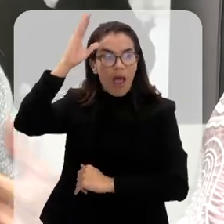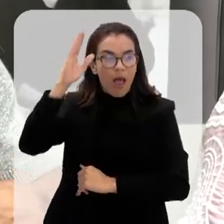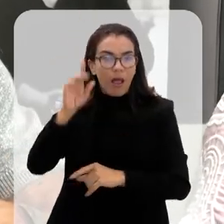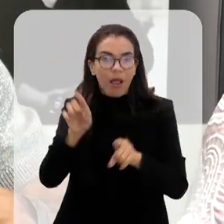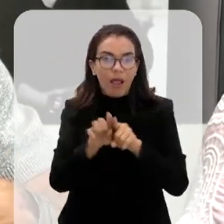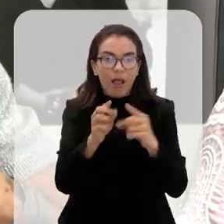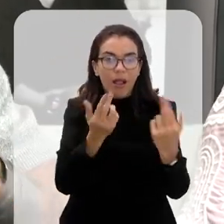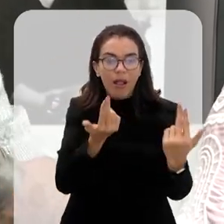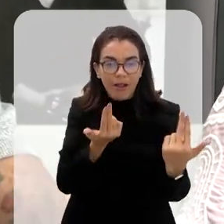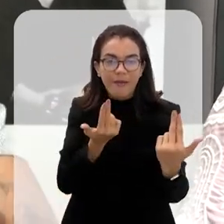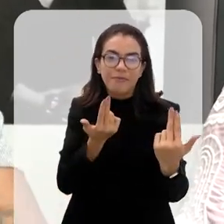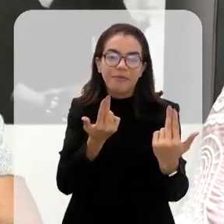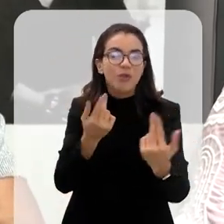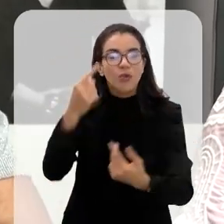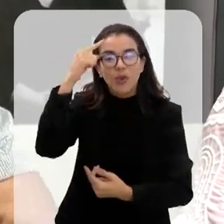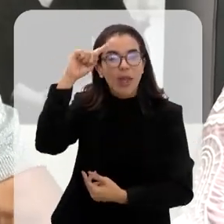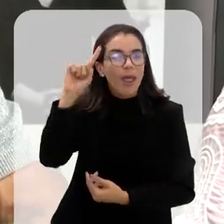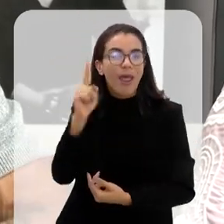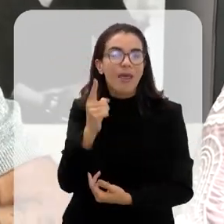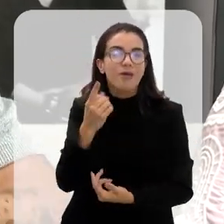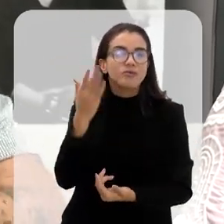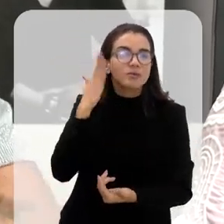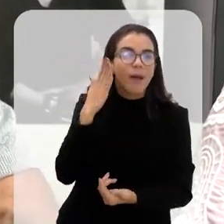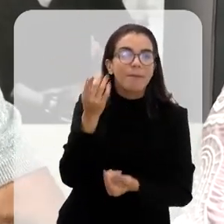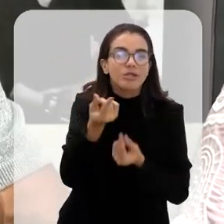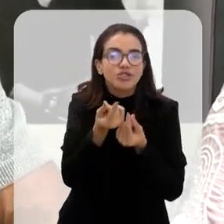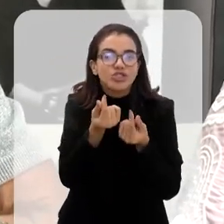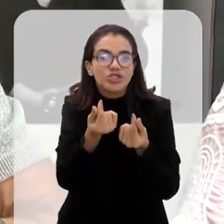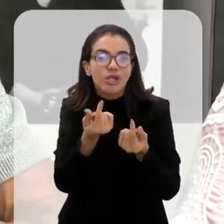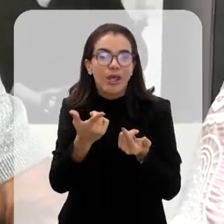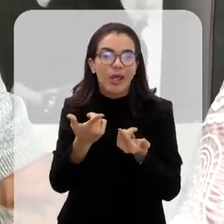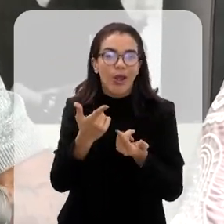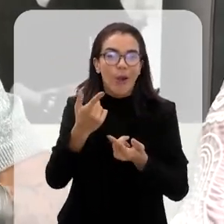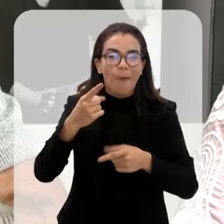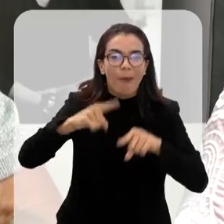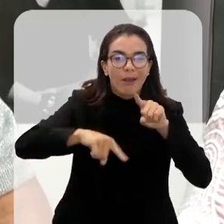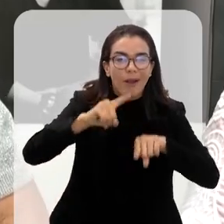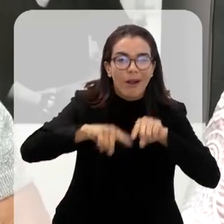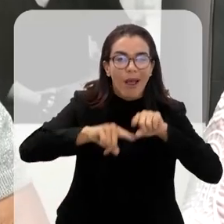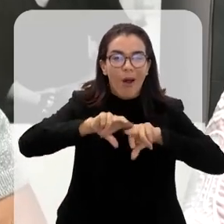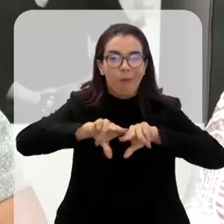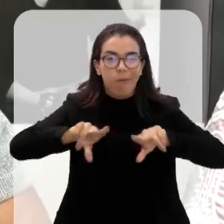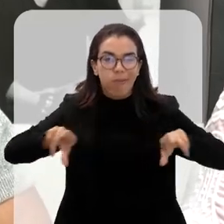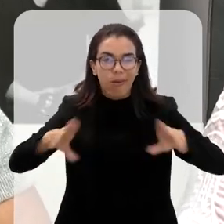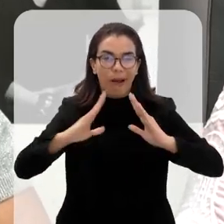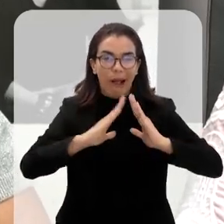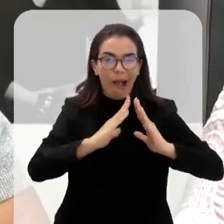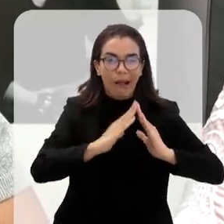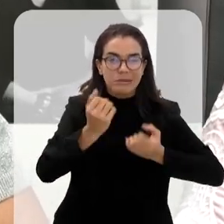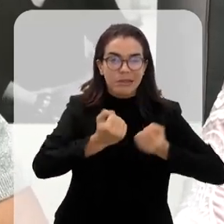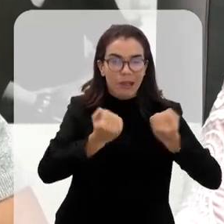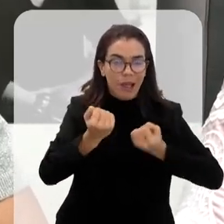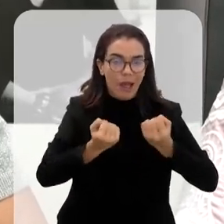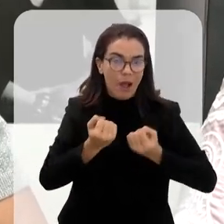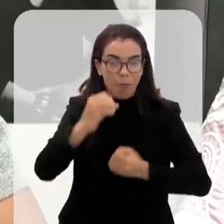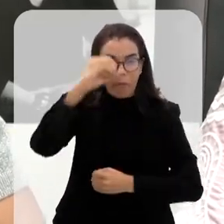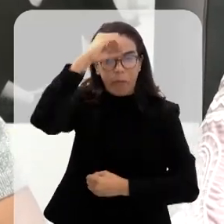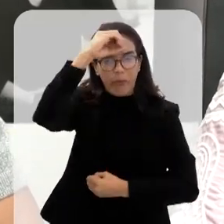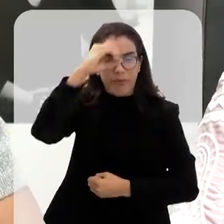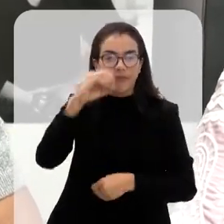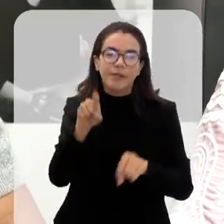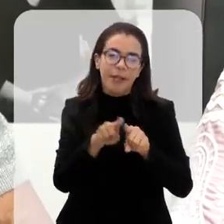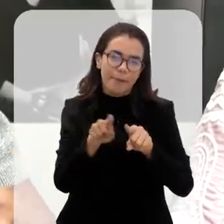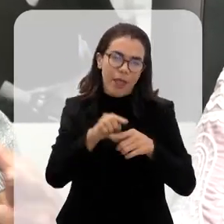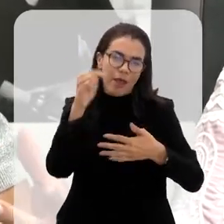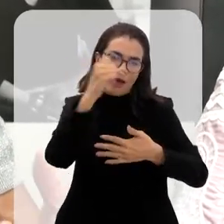ter domínio sobre o seu financeiro, né? Sobre as suas economias e sobre aquilo que você ganha com o seu trabalho. Então,